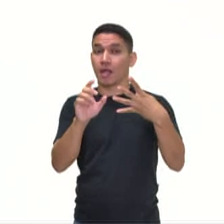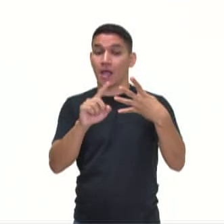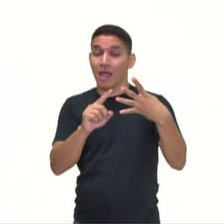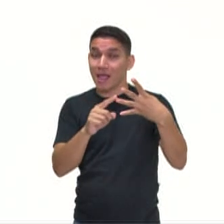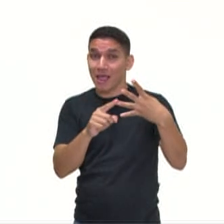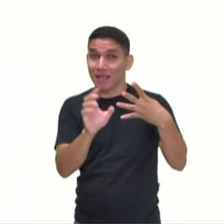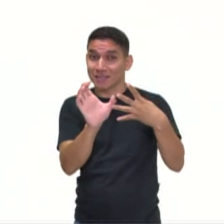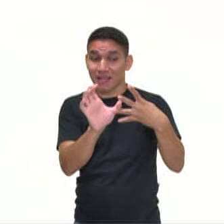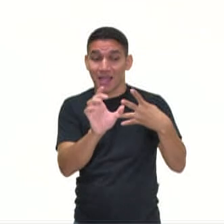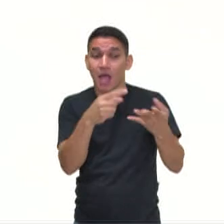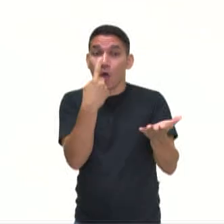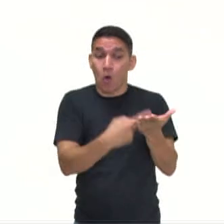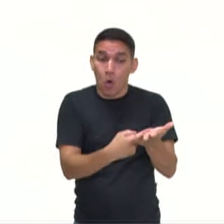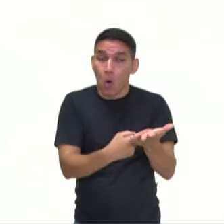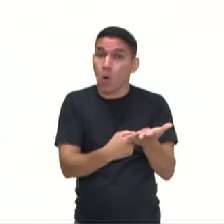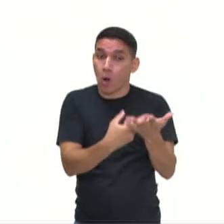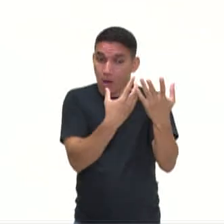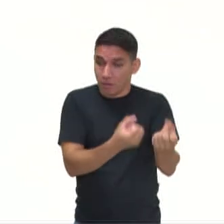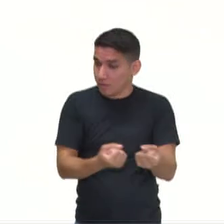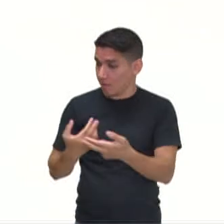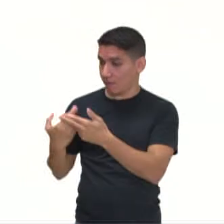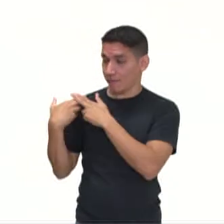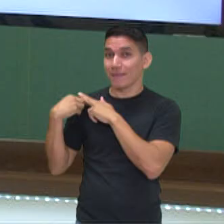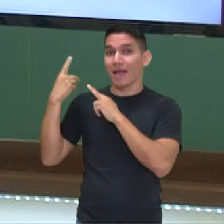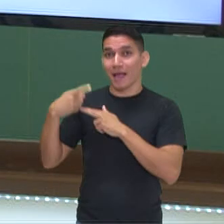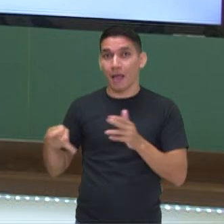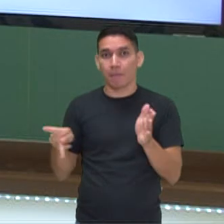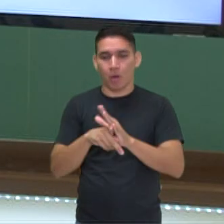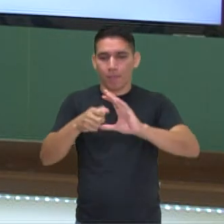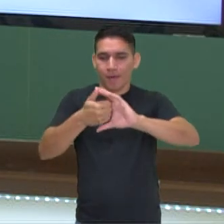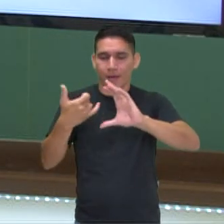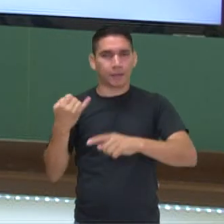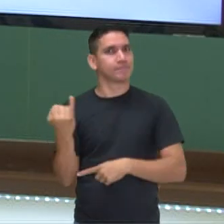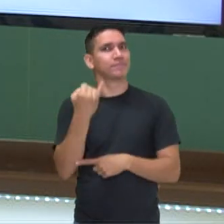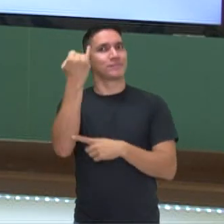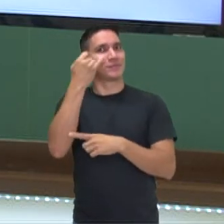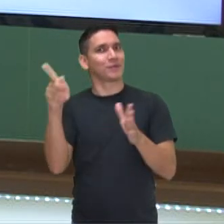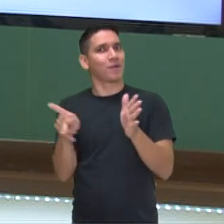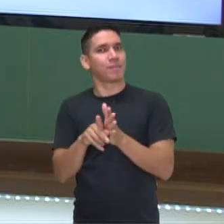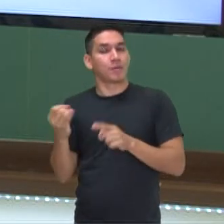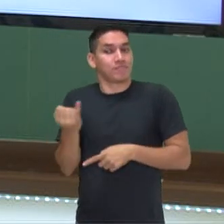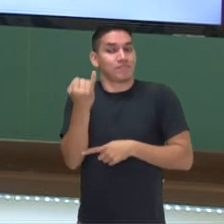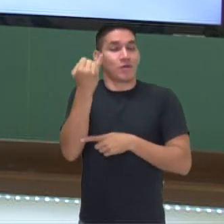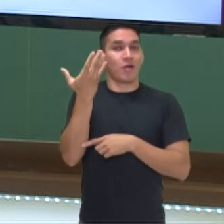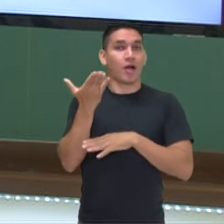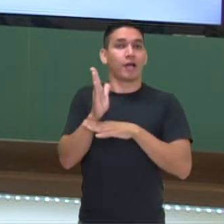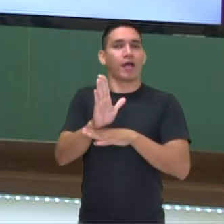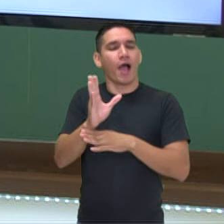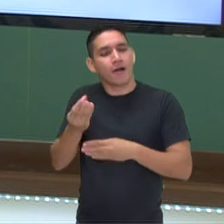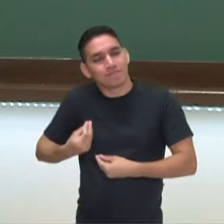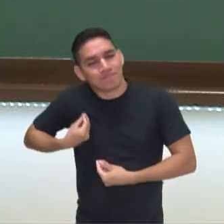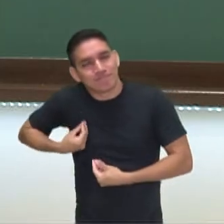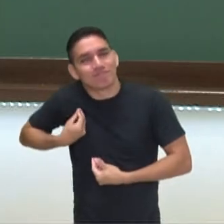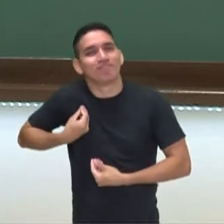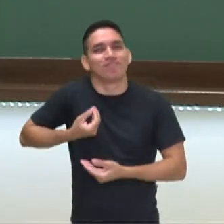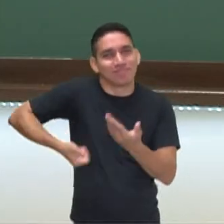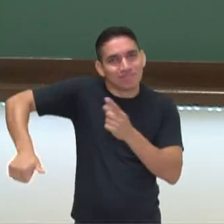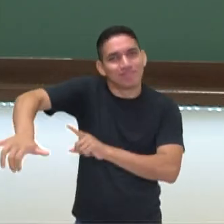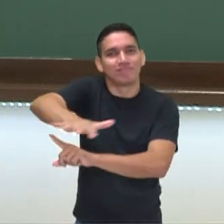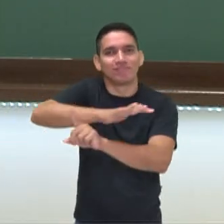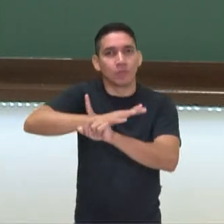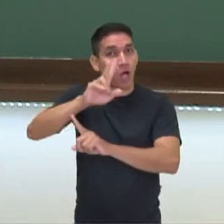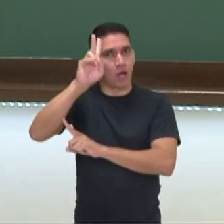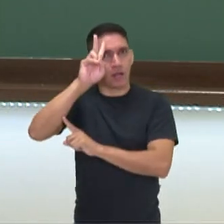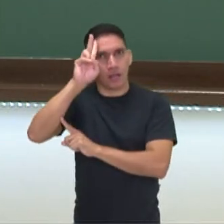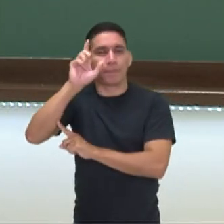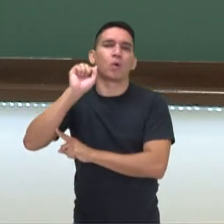características importantes, necessárias, fundamentais para o nosso convívio social. Lembrem, né?